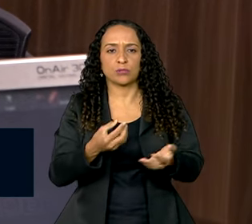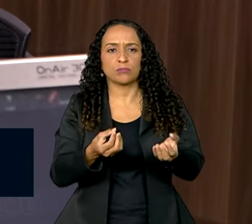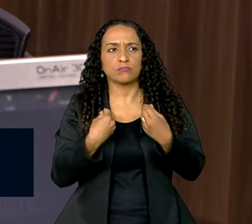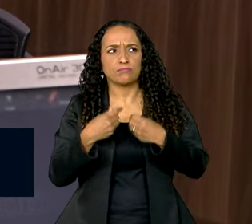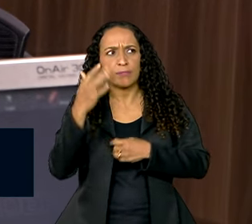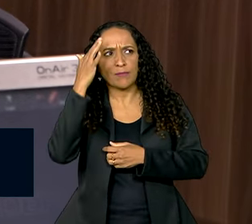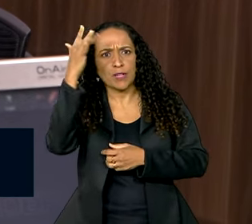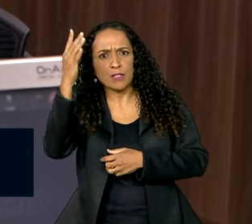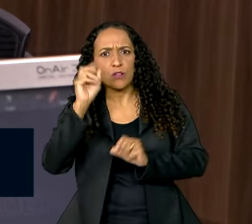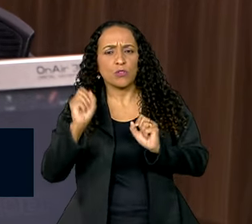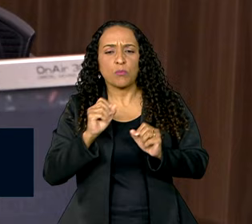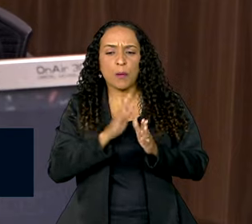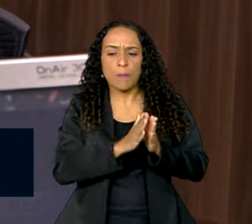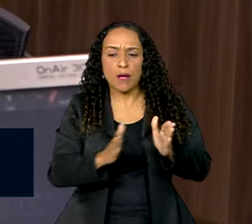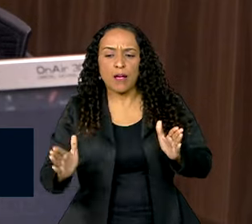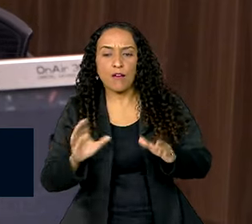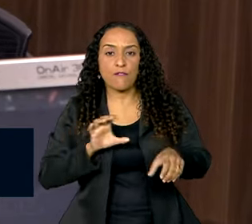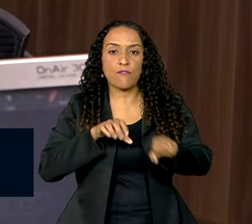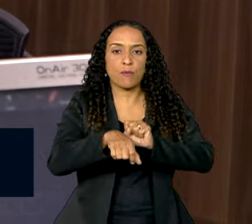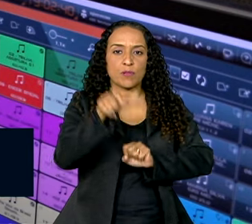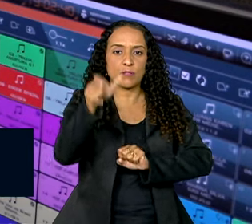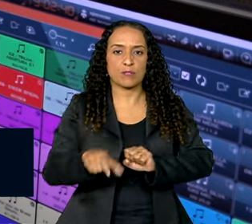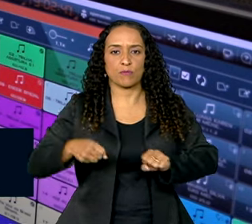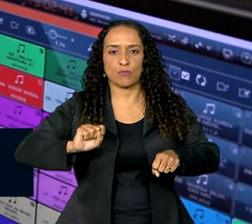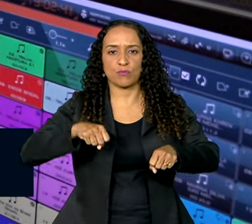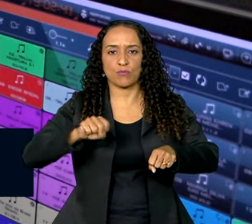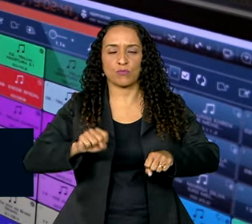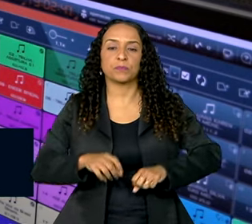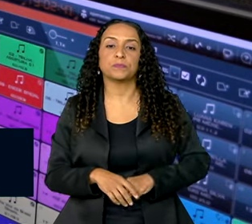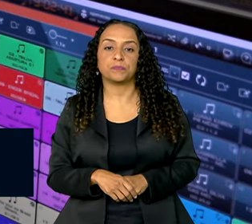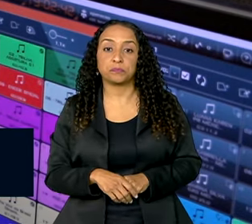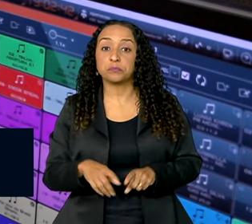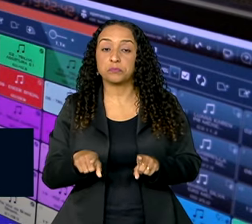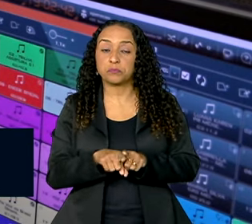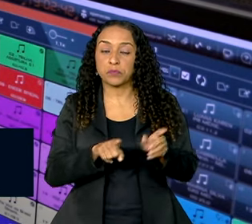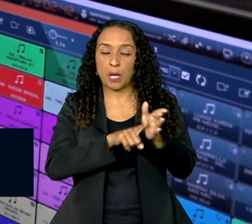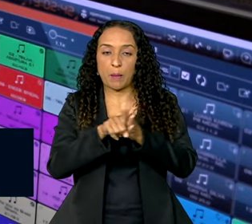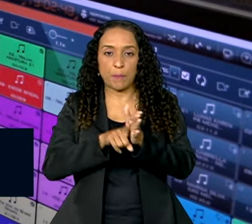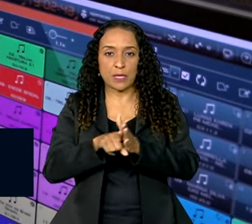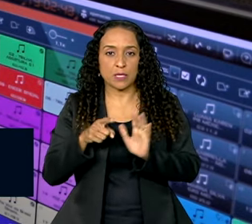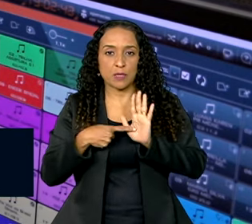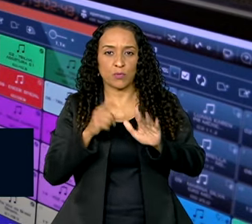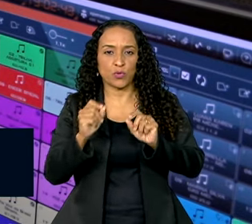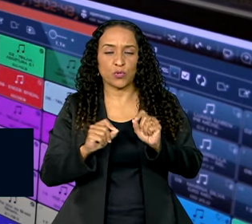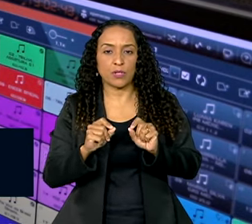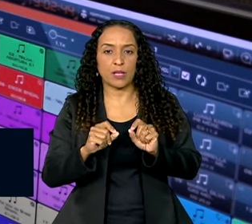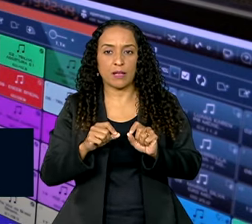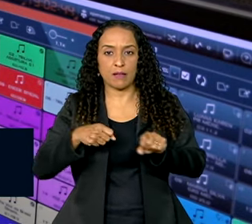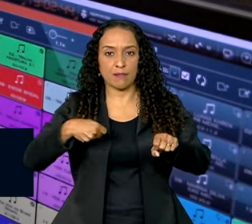reflexão sobre o processo de formação do condutor. Ainda de acordo com a pesquisa, secretário,